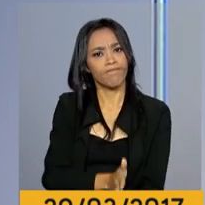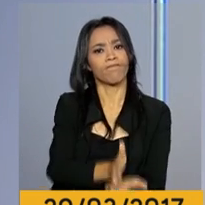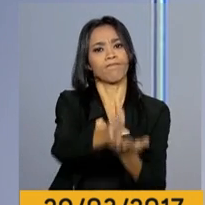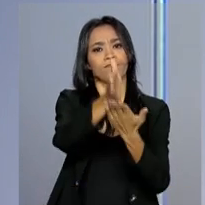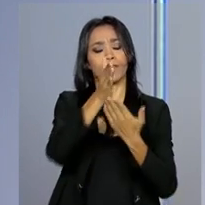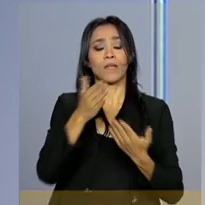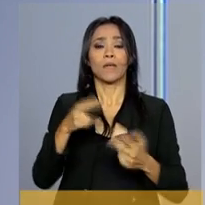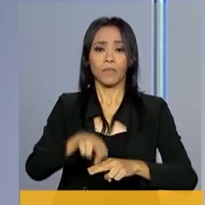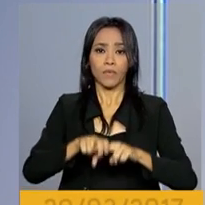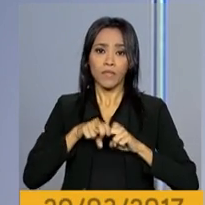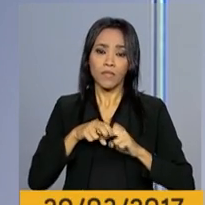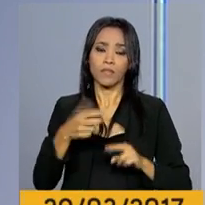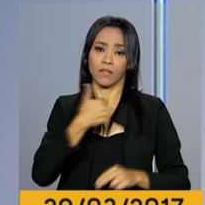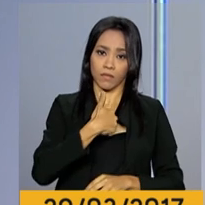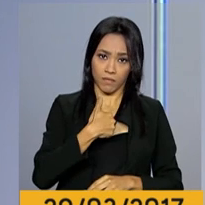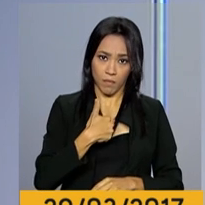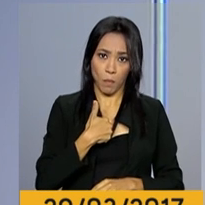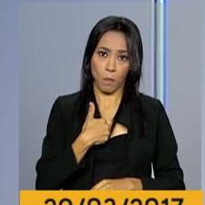logo